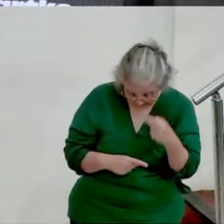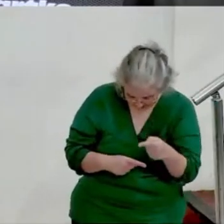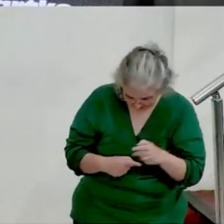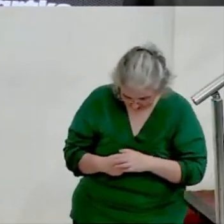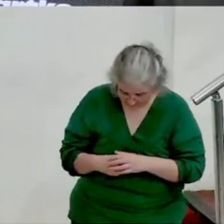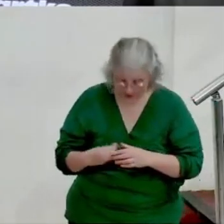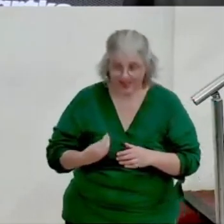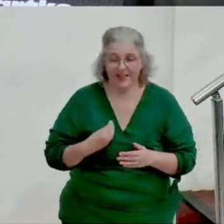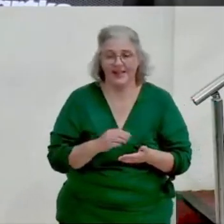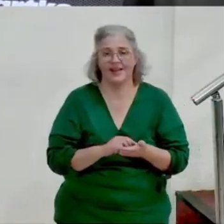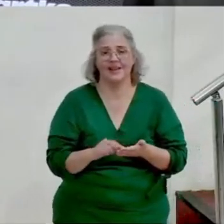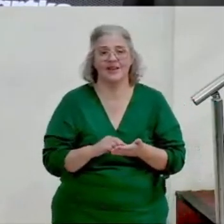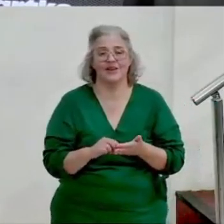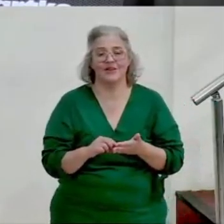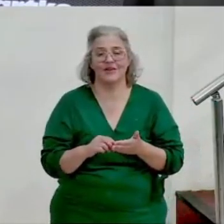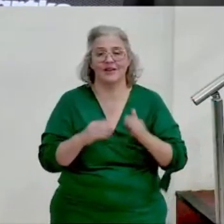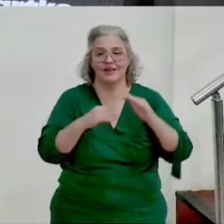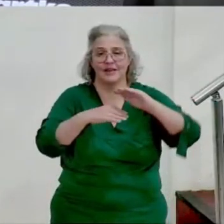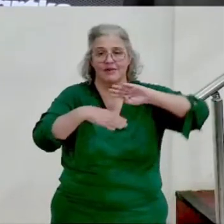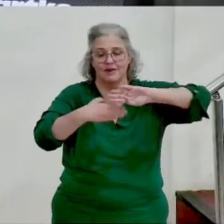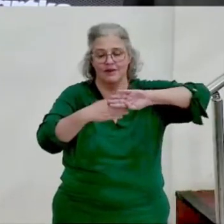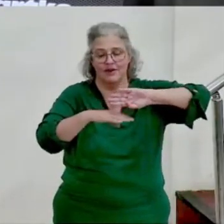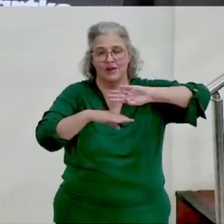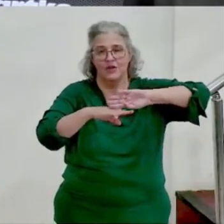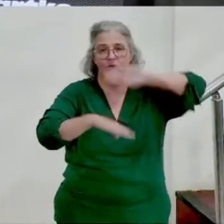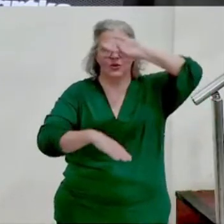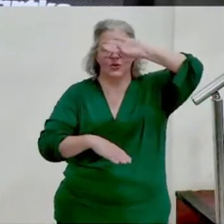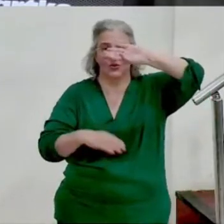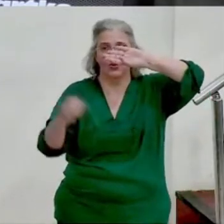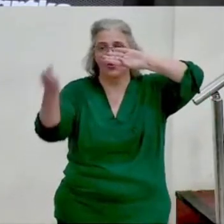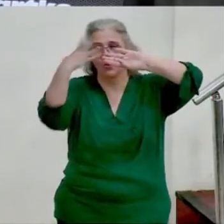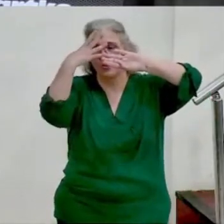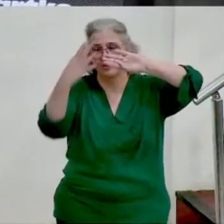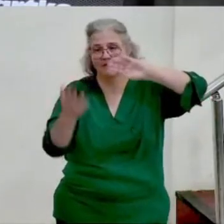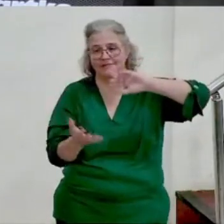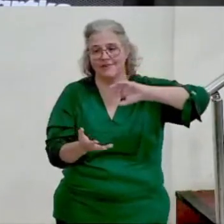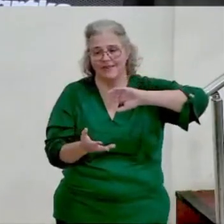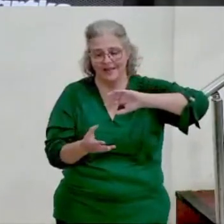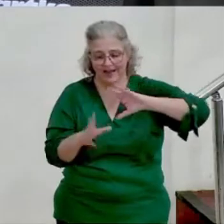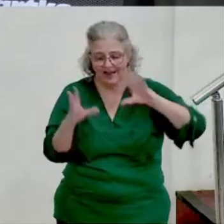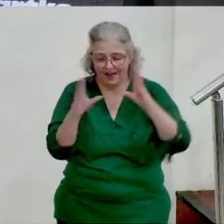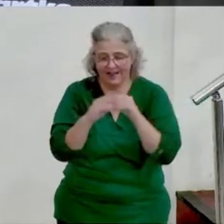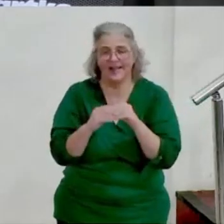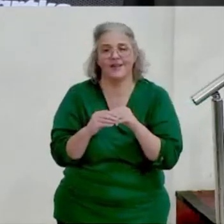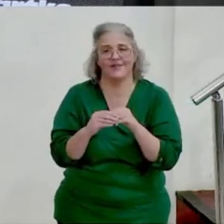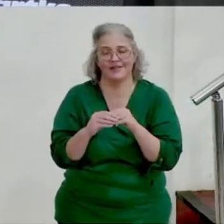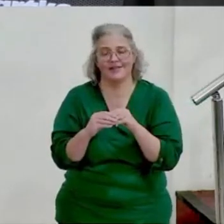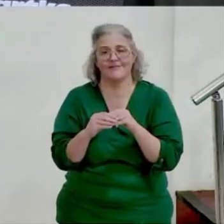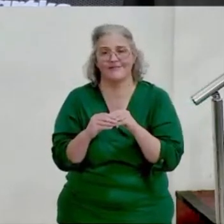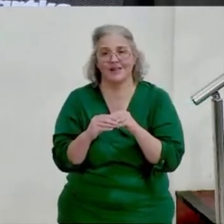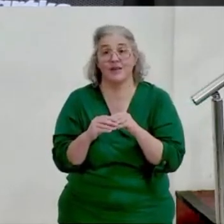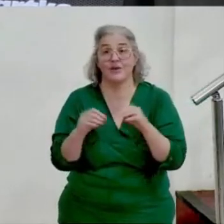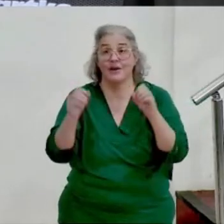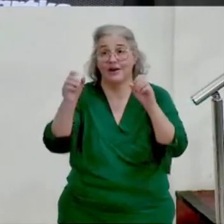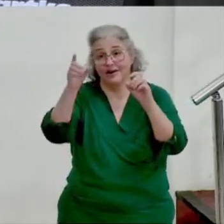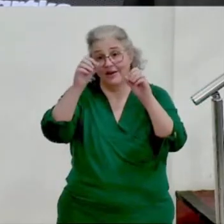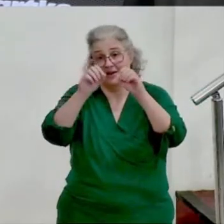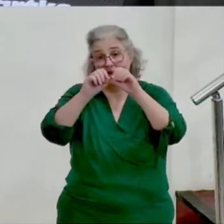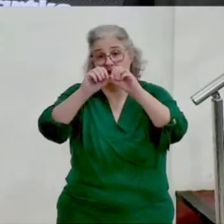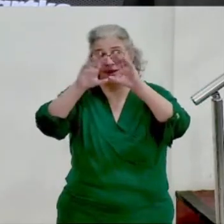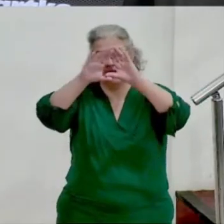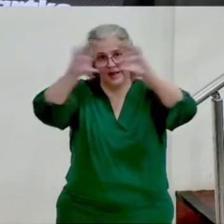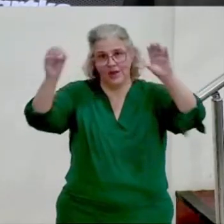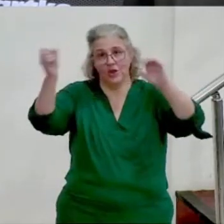Deus faz separação entre luz e trevas. E a luz ele chama dia, e as trevas noite. Você